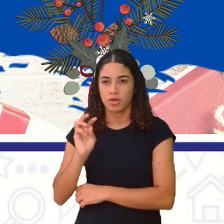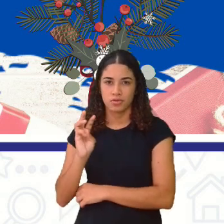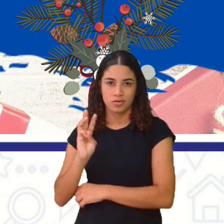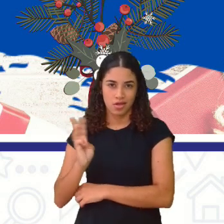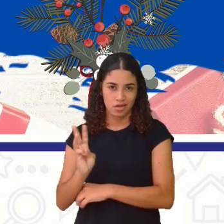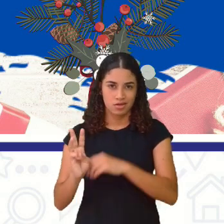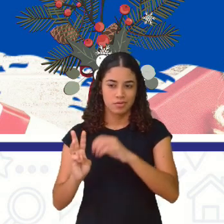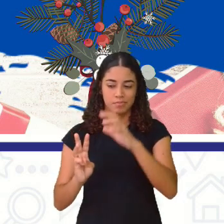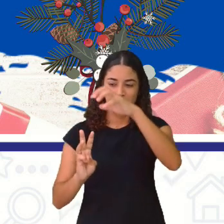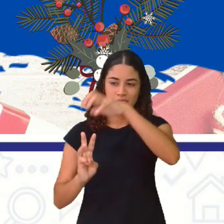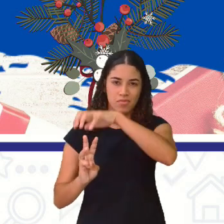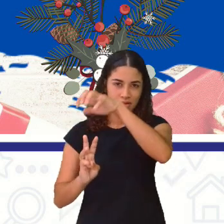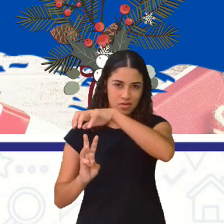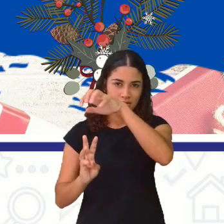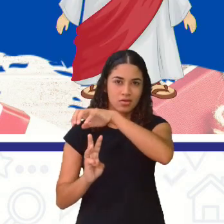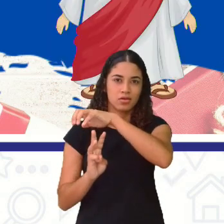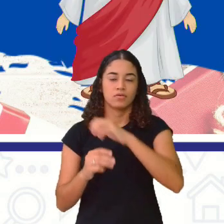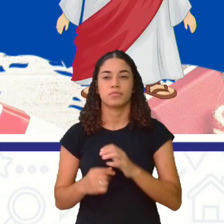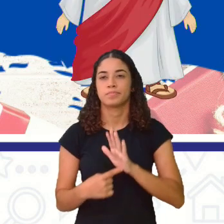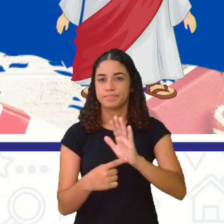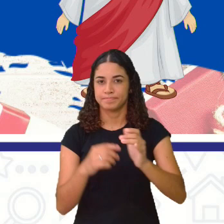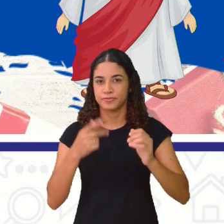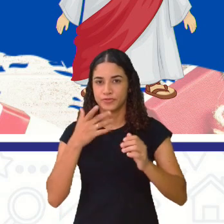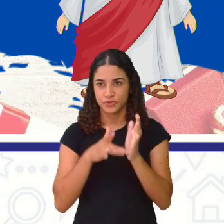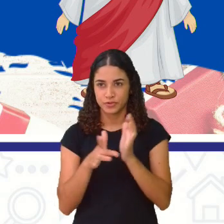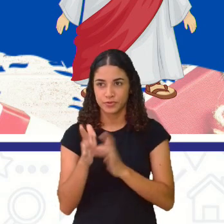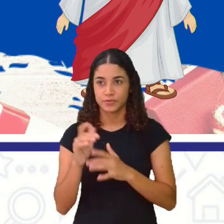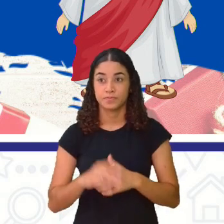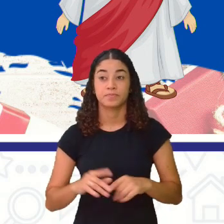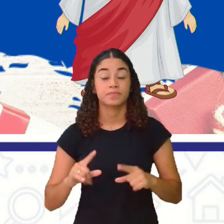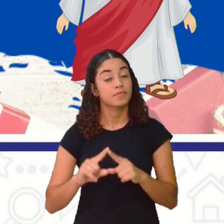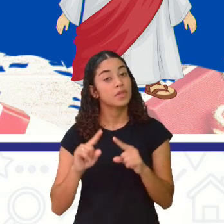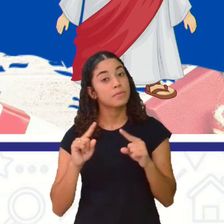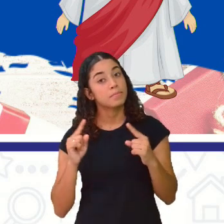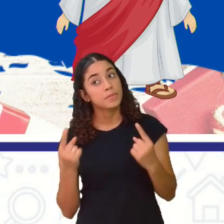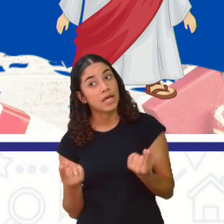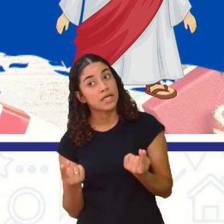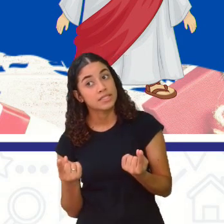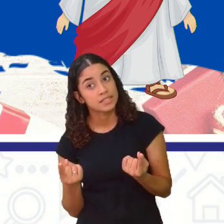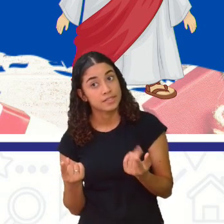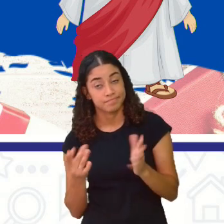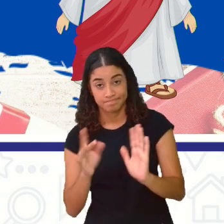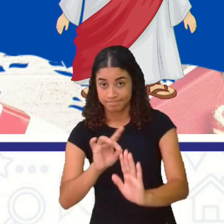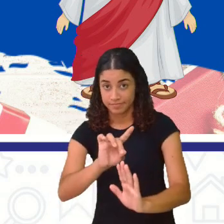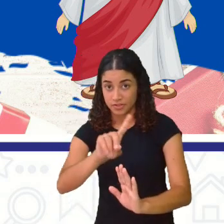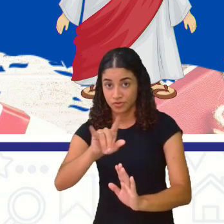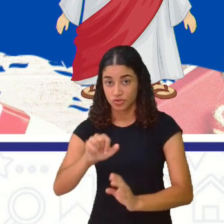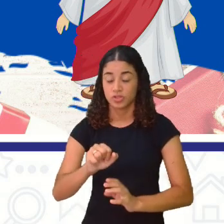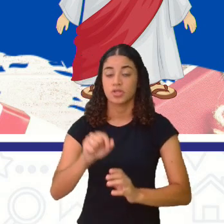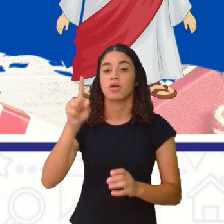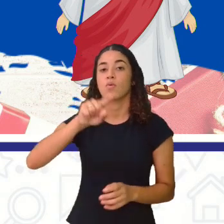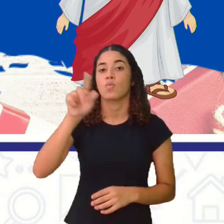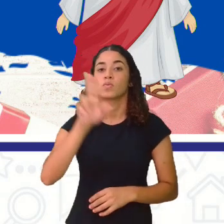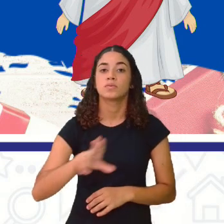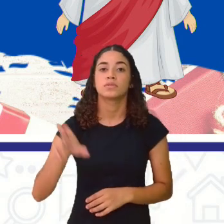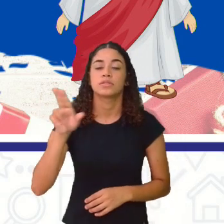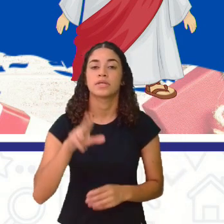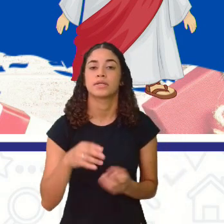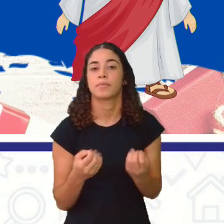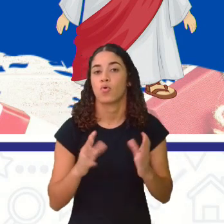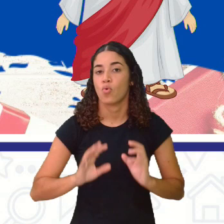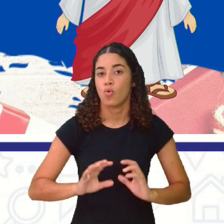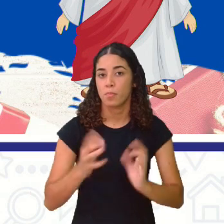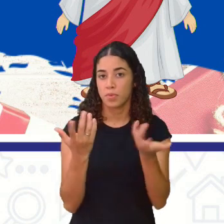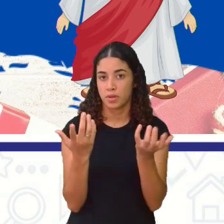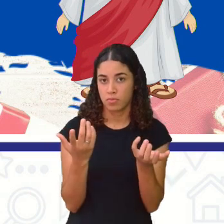Jesus. Então a gente tem esse ciclo aí. Mas essa data, ela era utilizada para